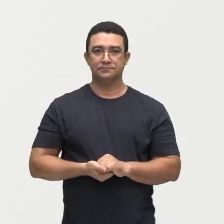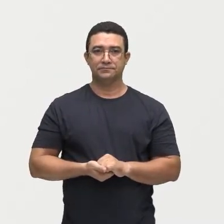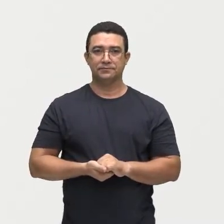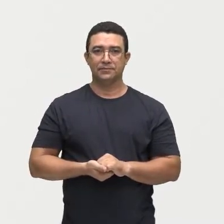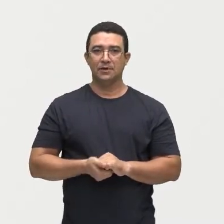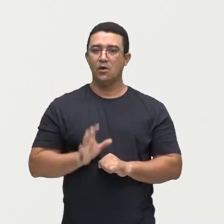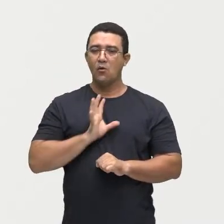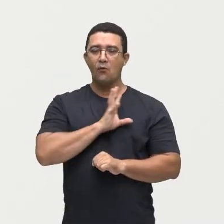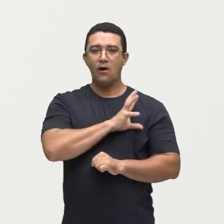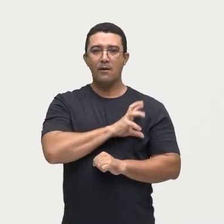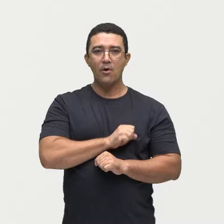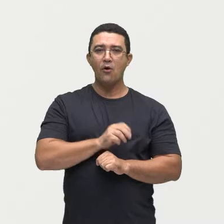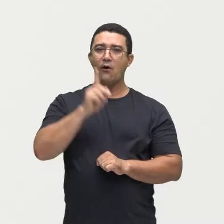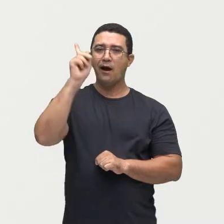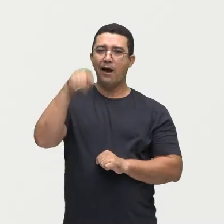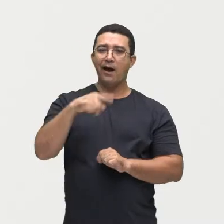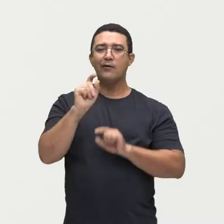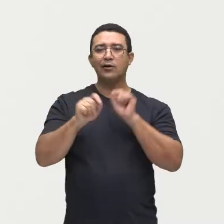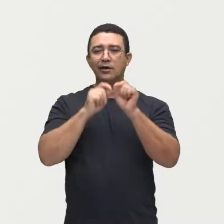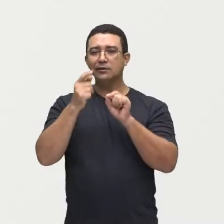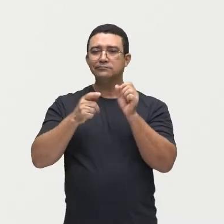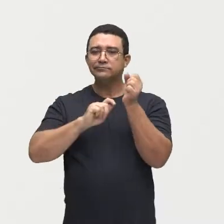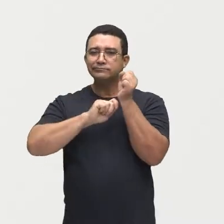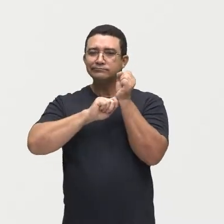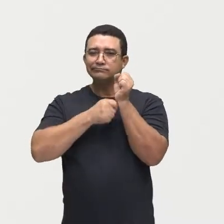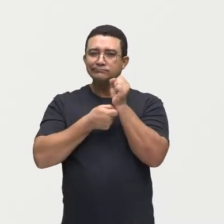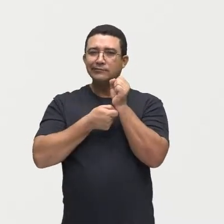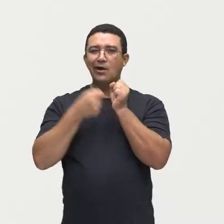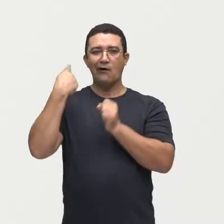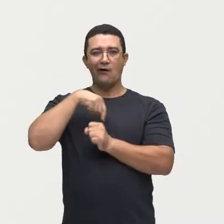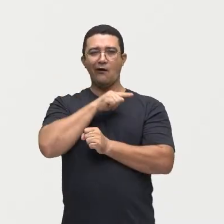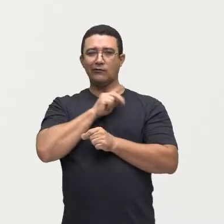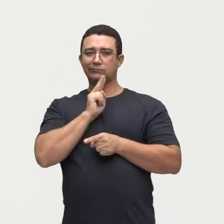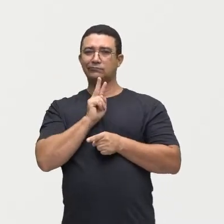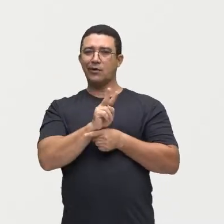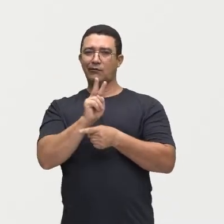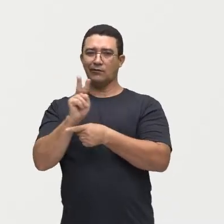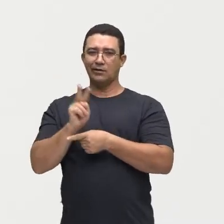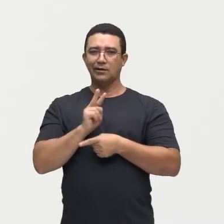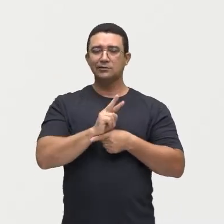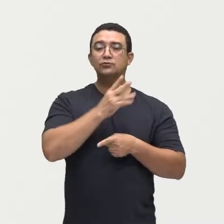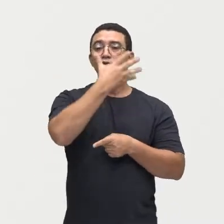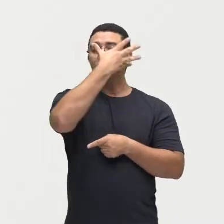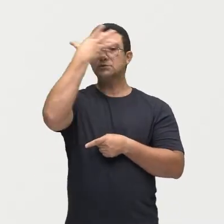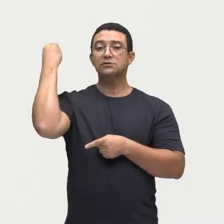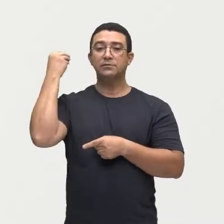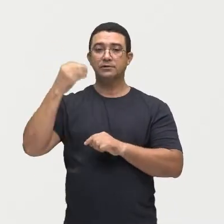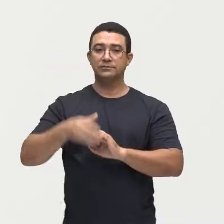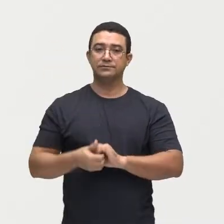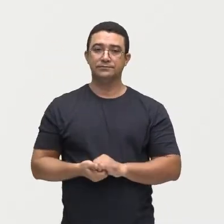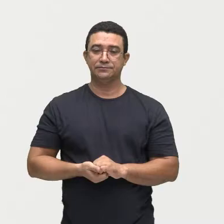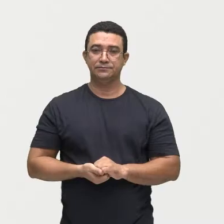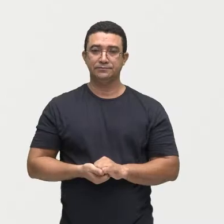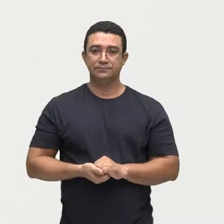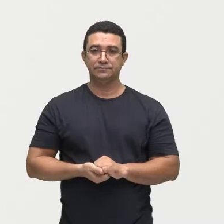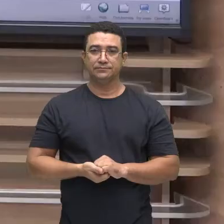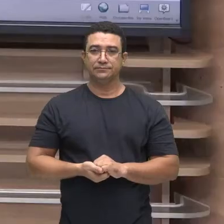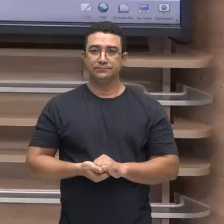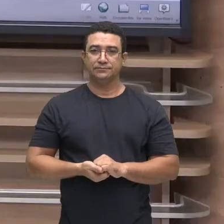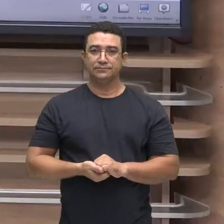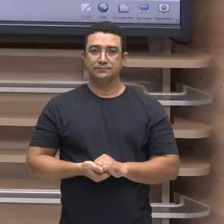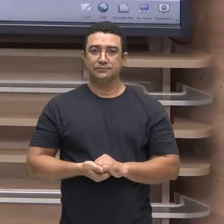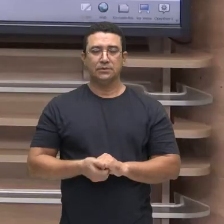O amor é um cofre onde nos protegemos do esquecimento. Então, aqui você